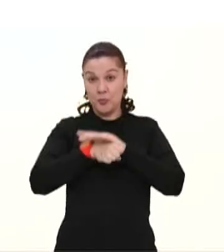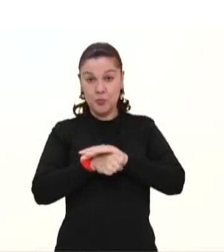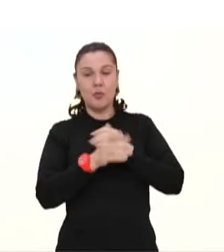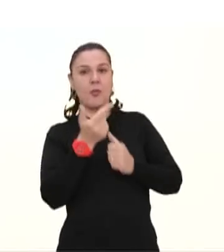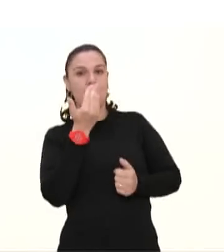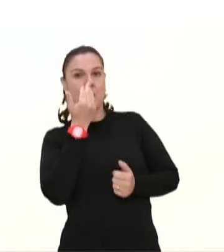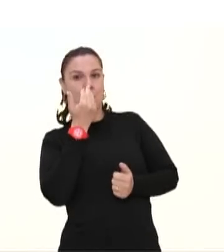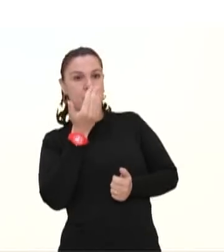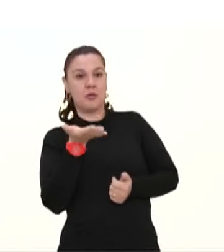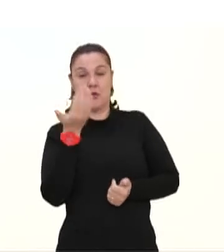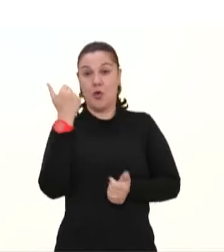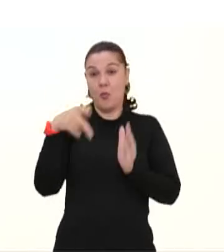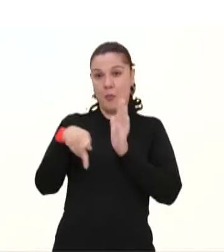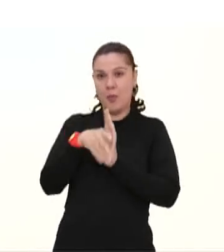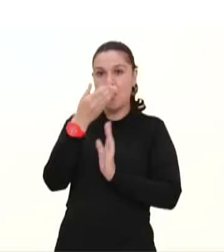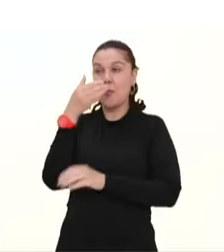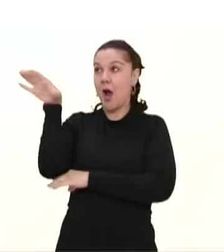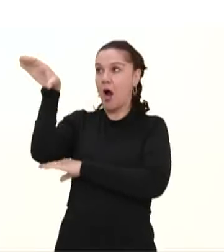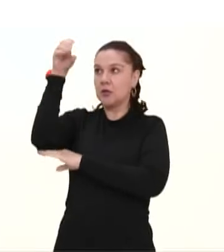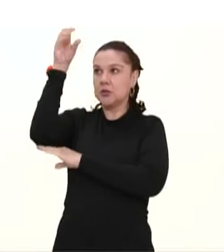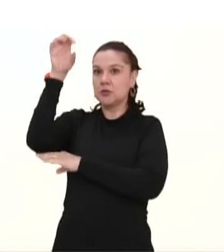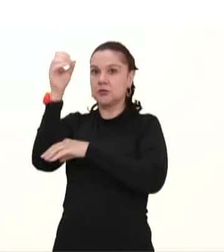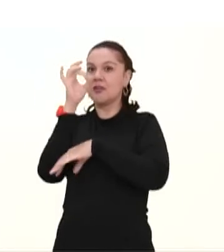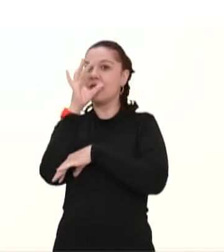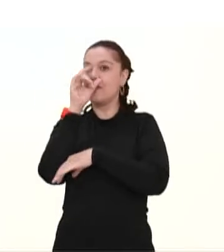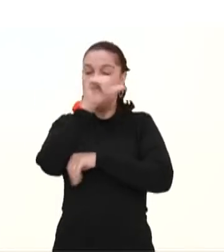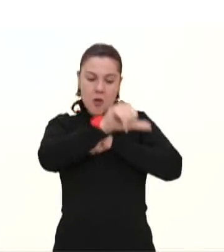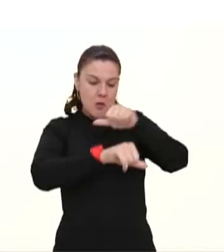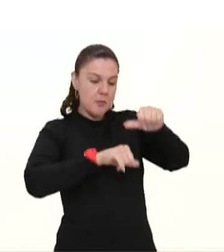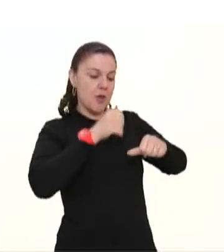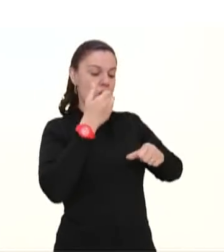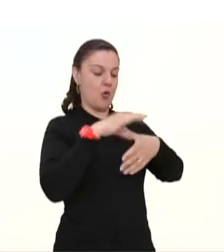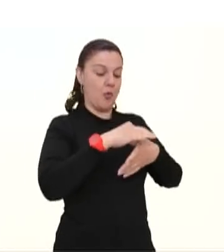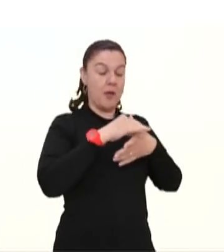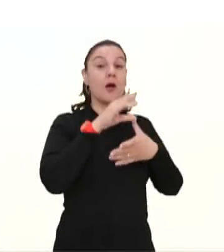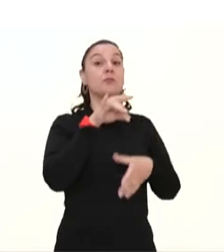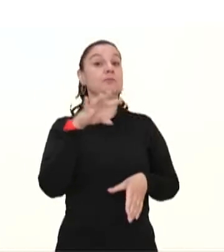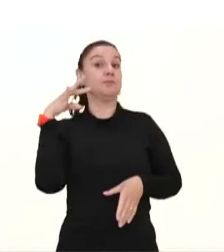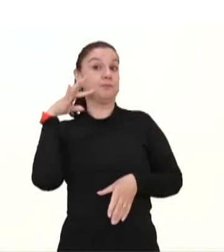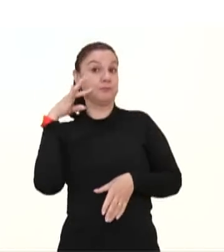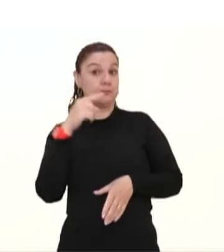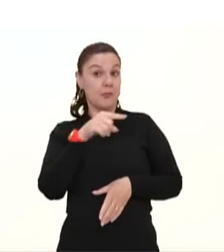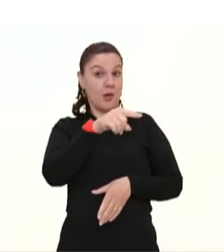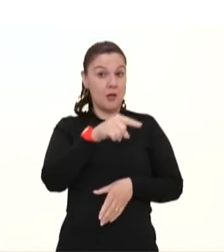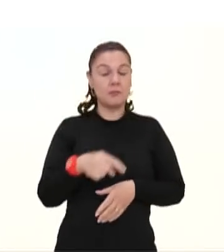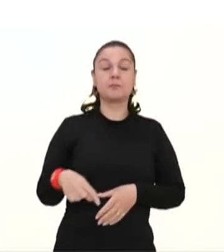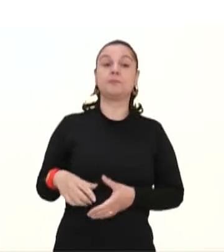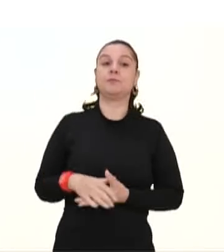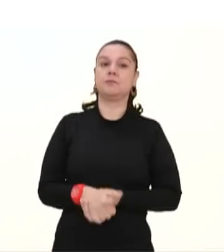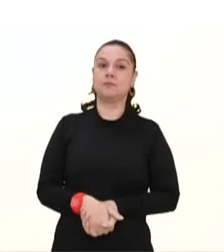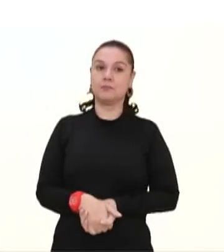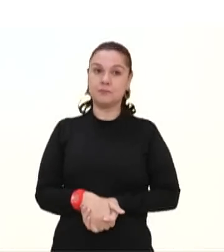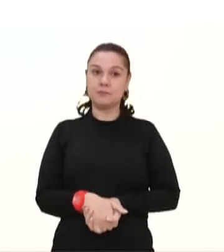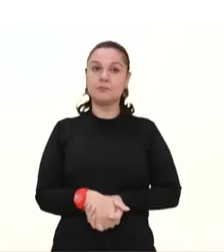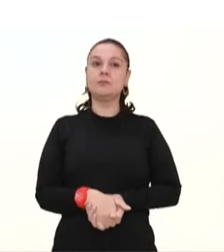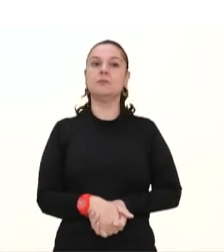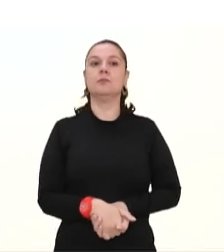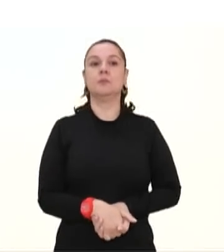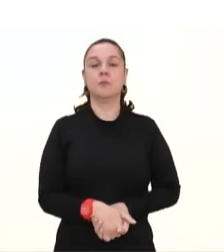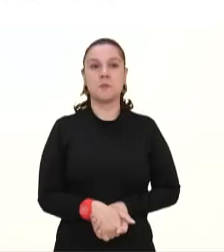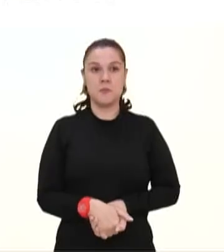alimentar, era herbívoro, virou um carnívoro. Nossa, é bem interessante a história desse réptil aqui, o